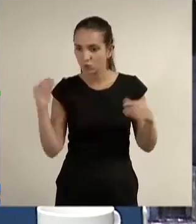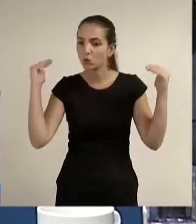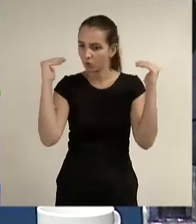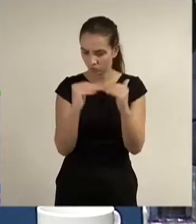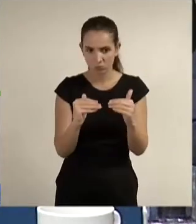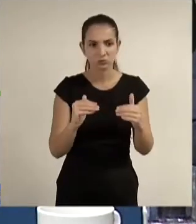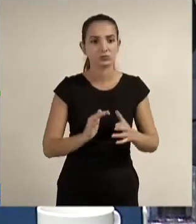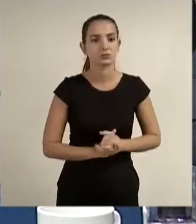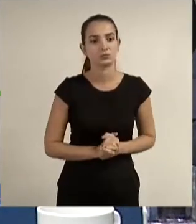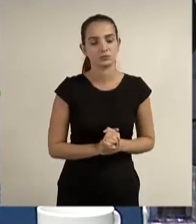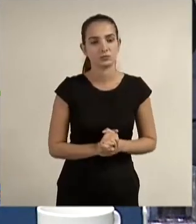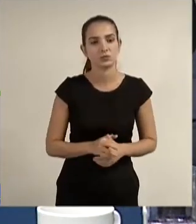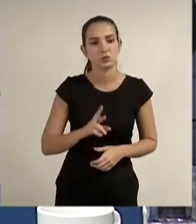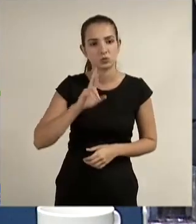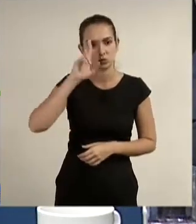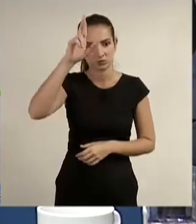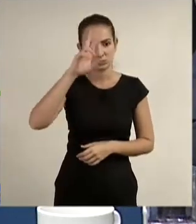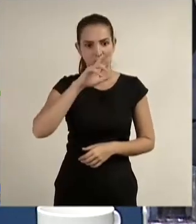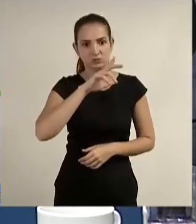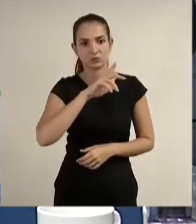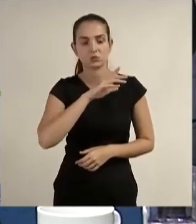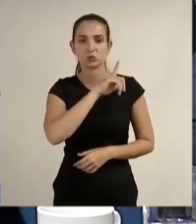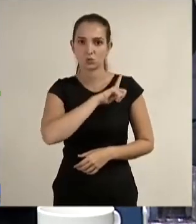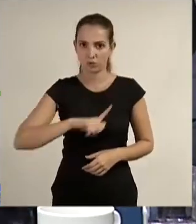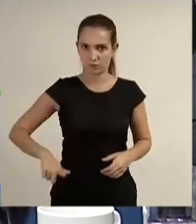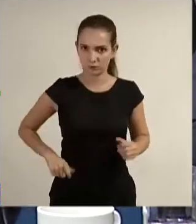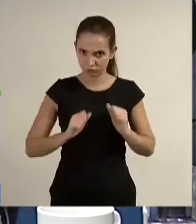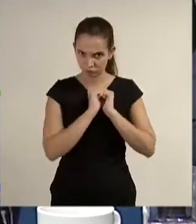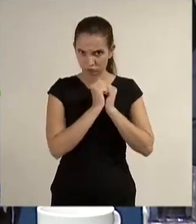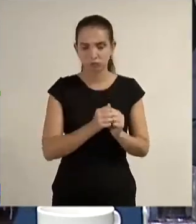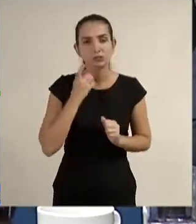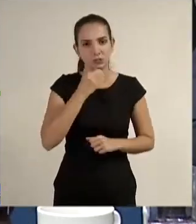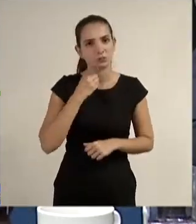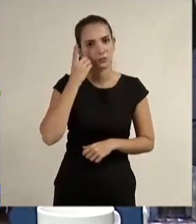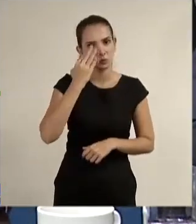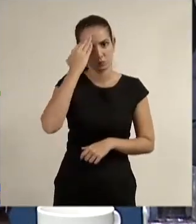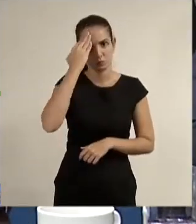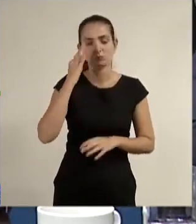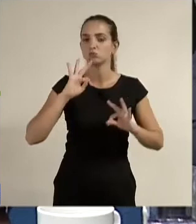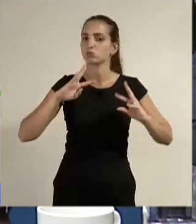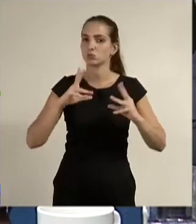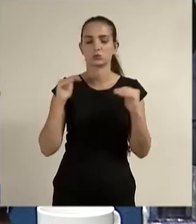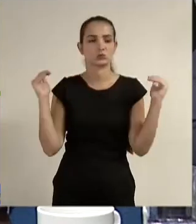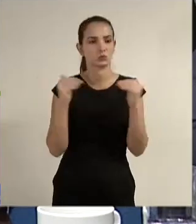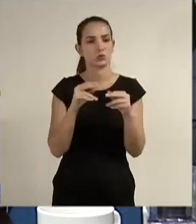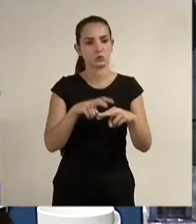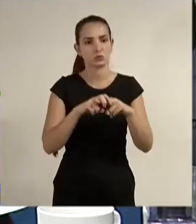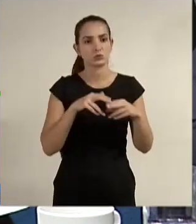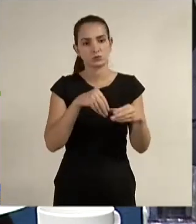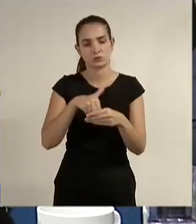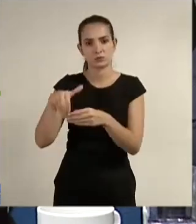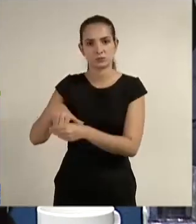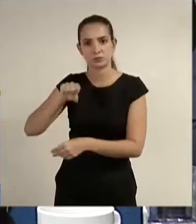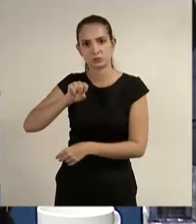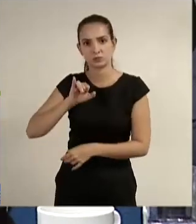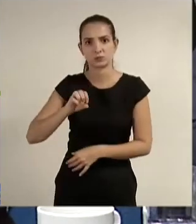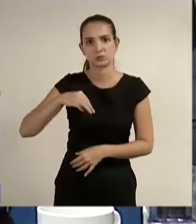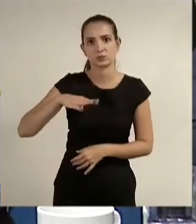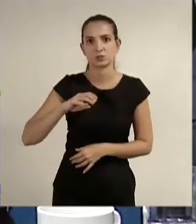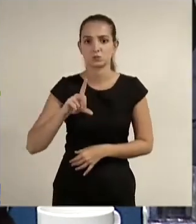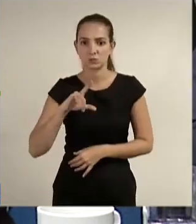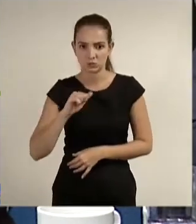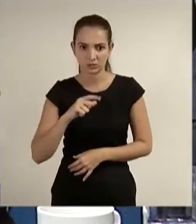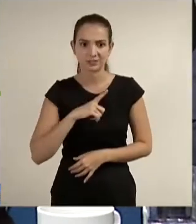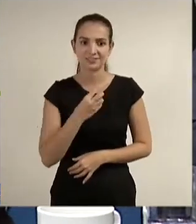de acordo. Líder do governo, deputado Barbosinha, de acordo. Então, em votação simbólica, 34